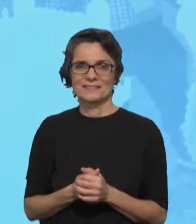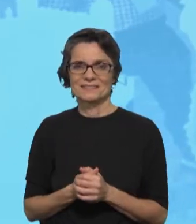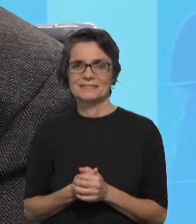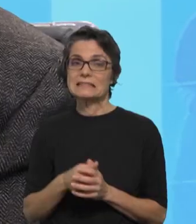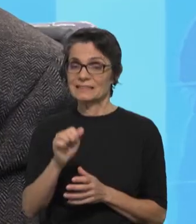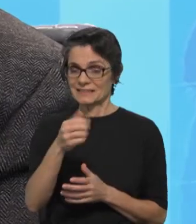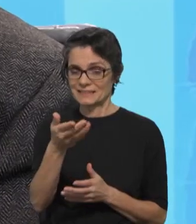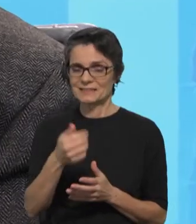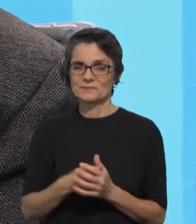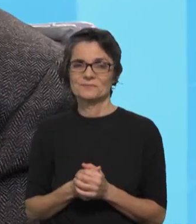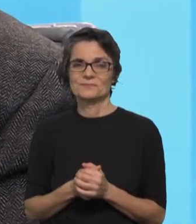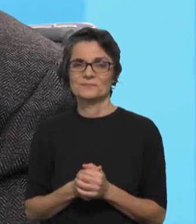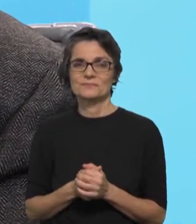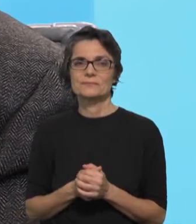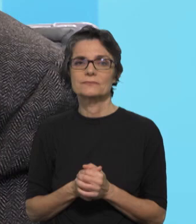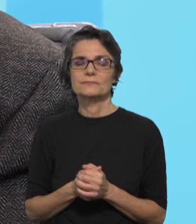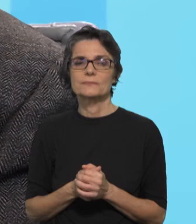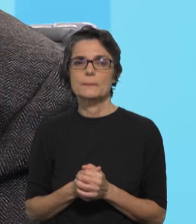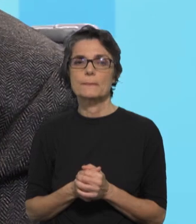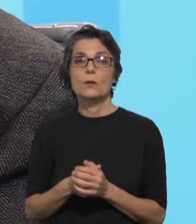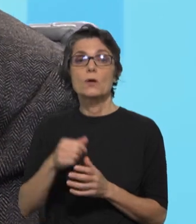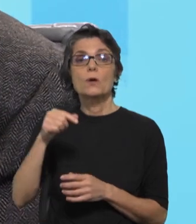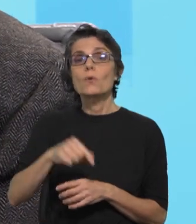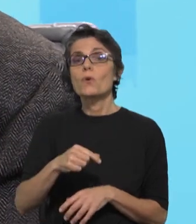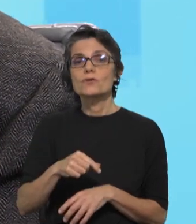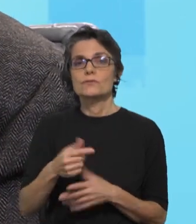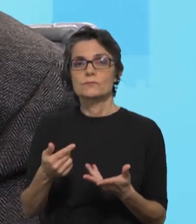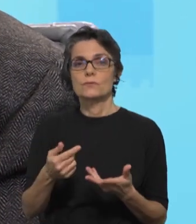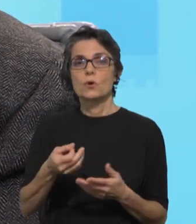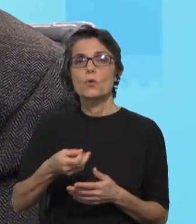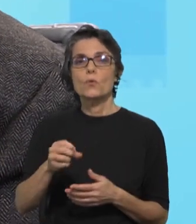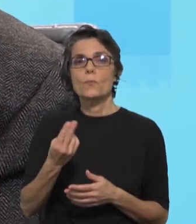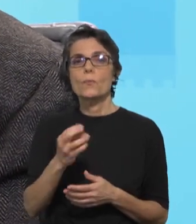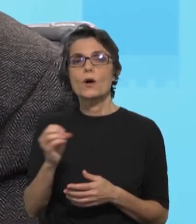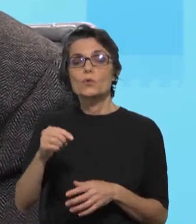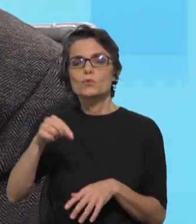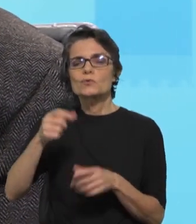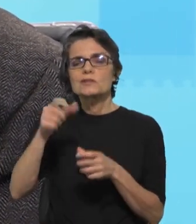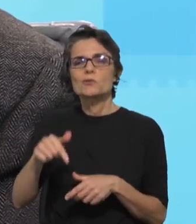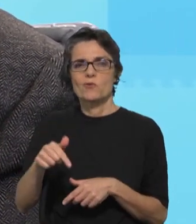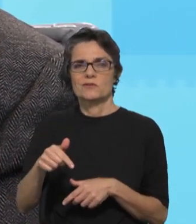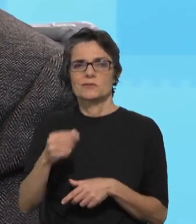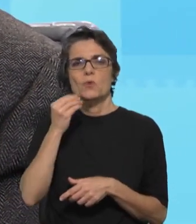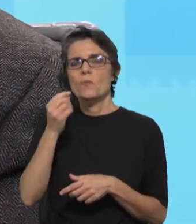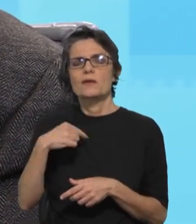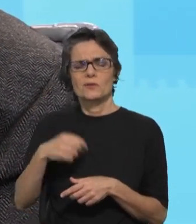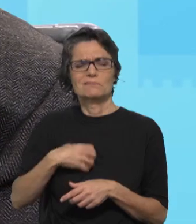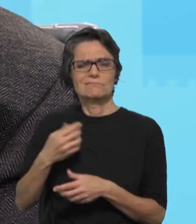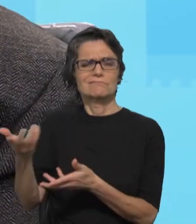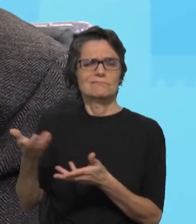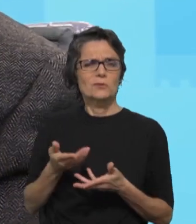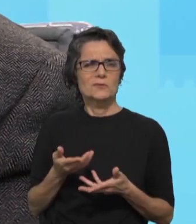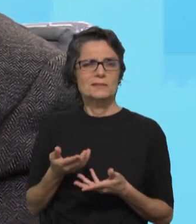está. Os Paulos de hoje. Como é que nós acolhemos Paulos? Claro que alguns,